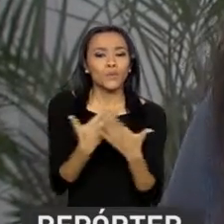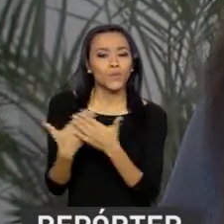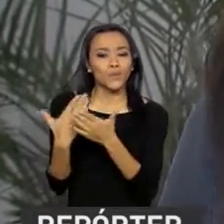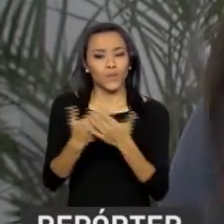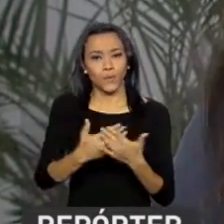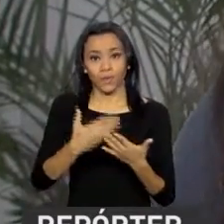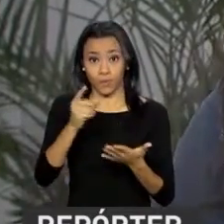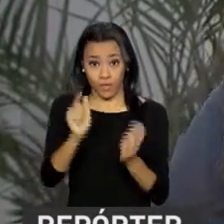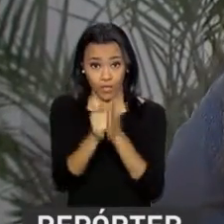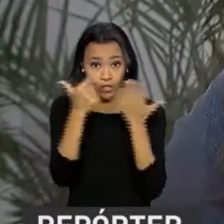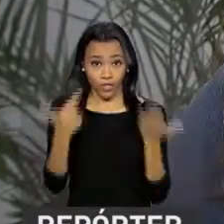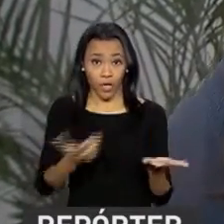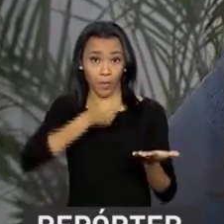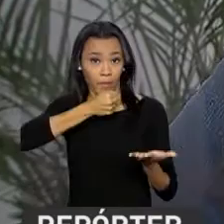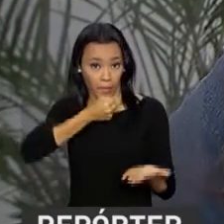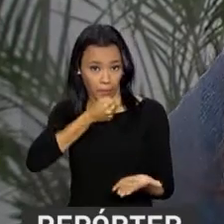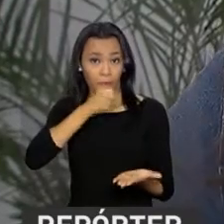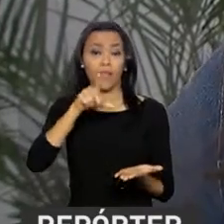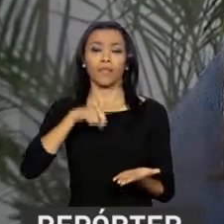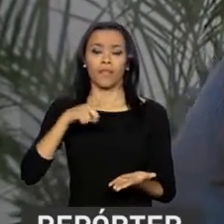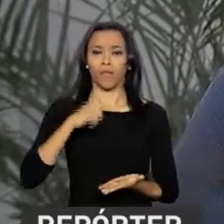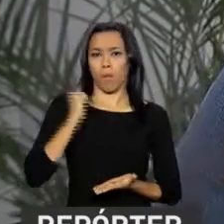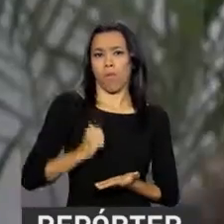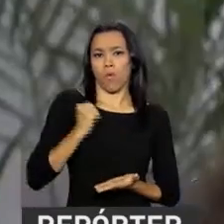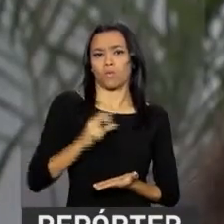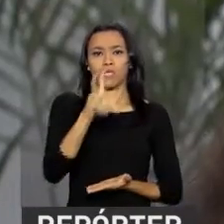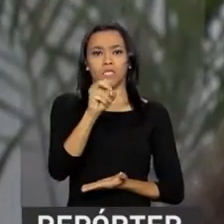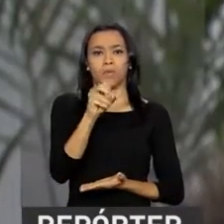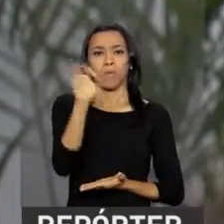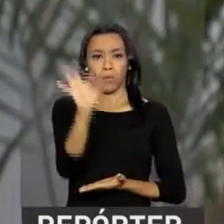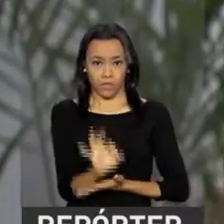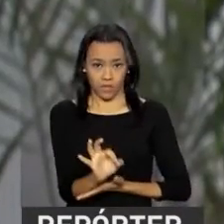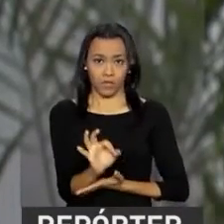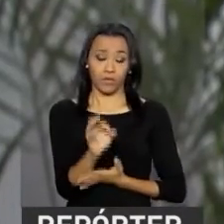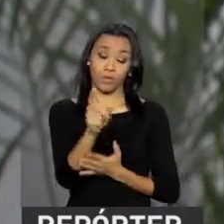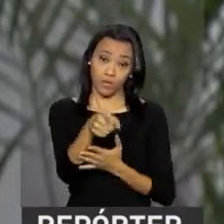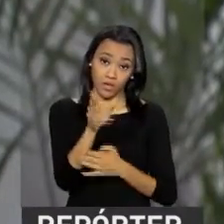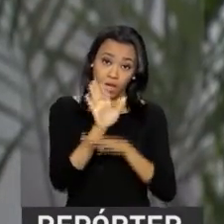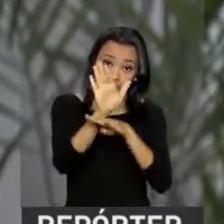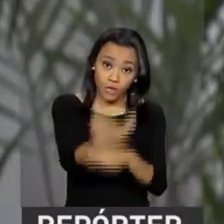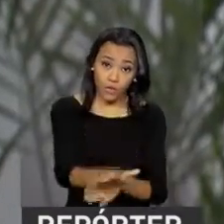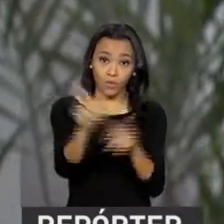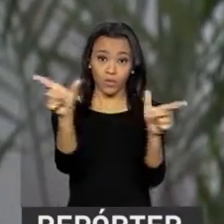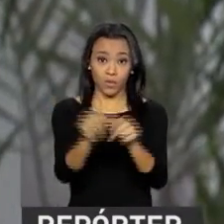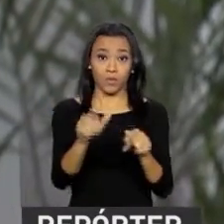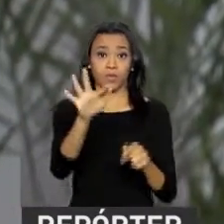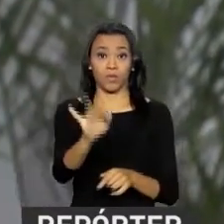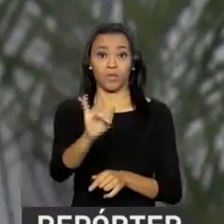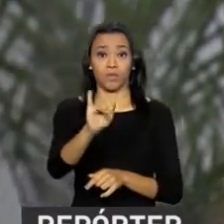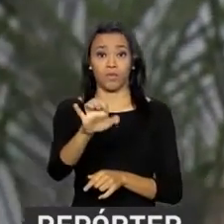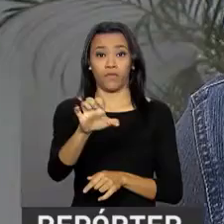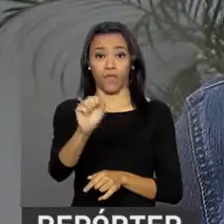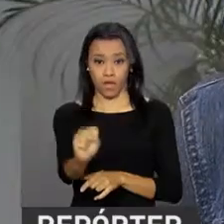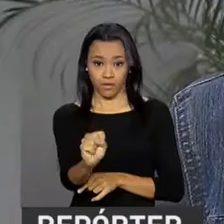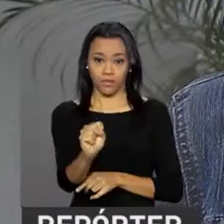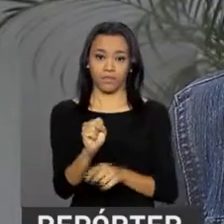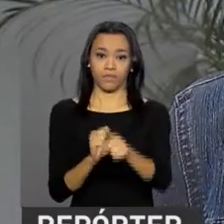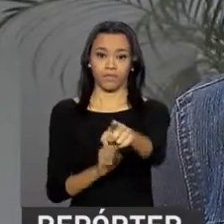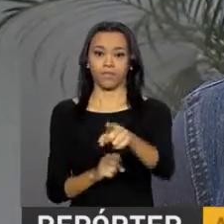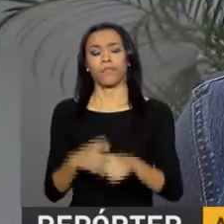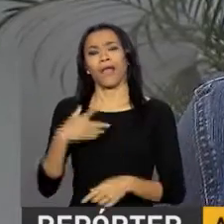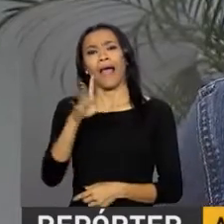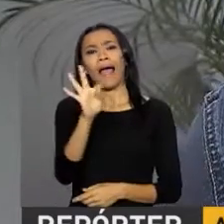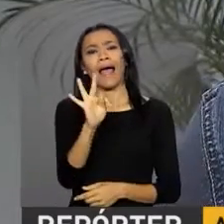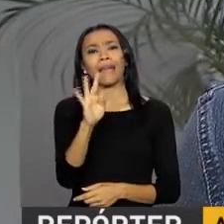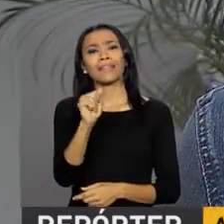Brasília. Ela tem uma bolsa de 50% financiada pelo Fundo de Financiamento Estudantil, o FIES. As taxas de